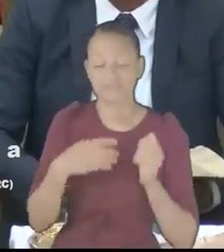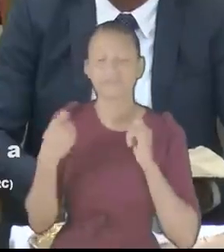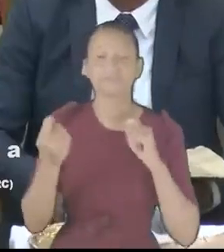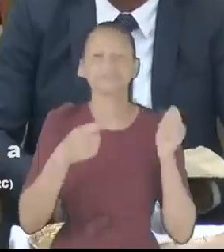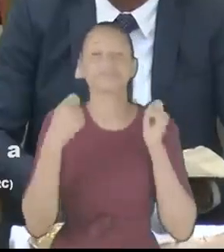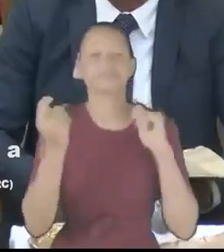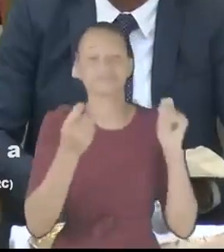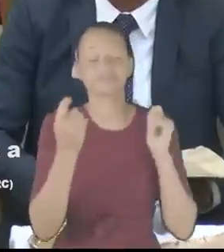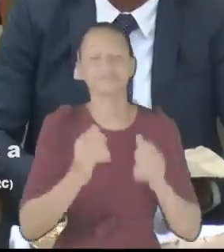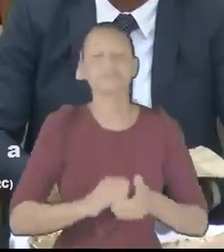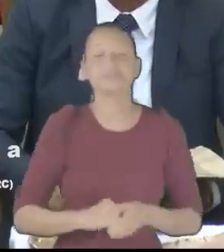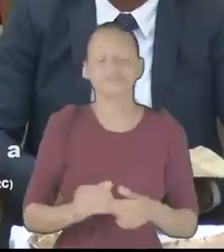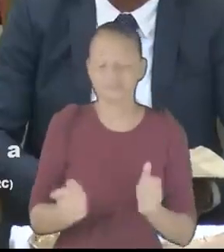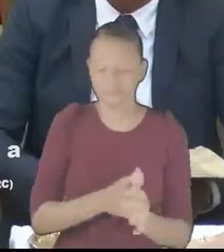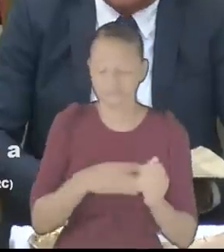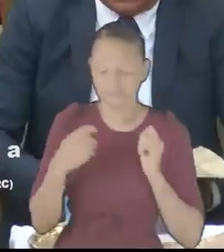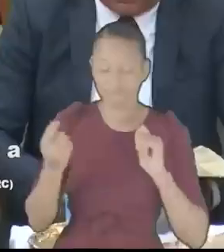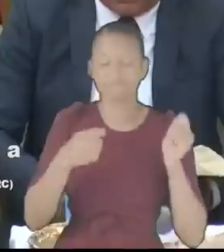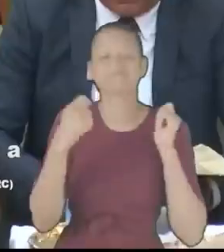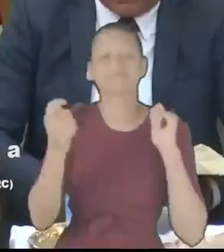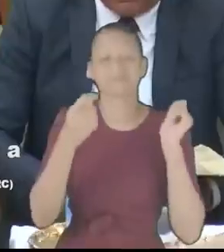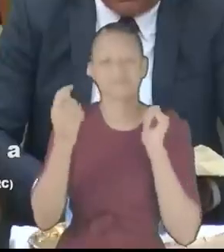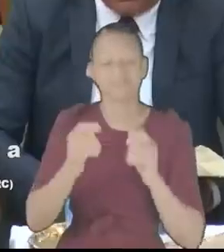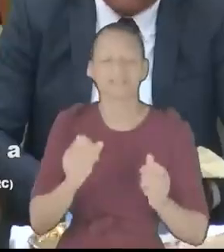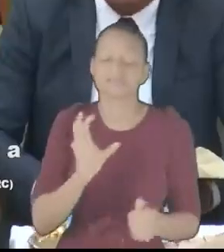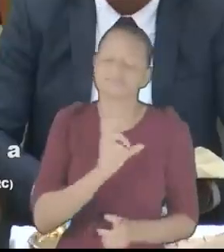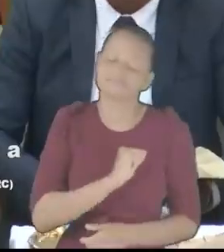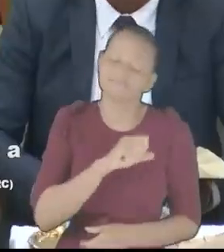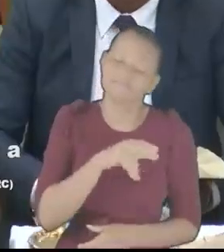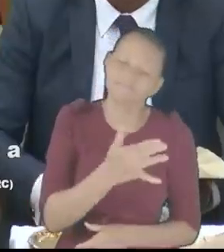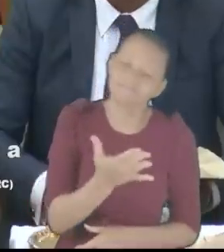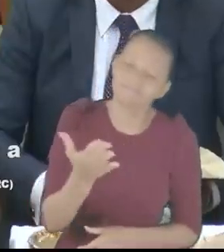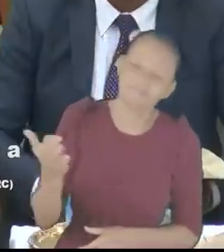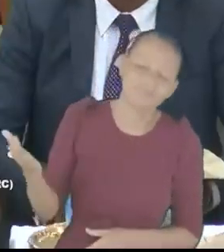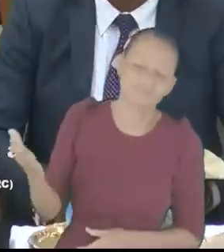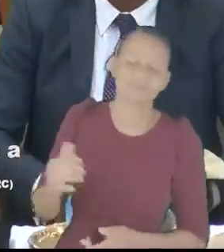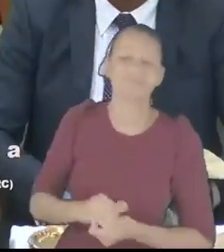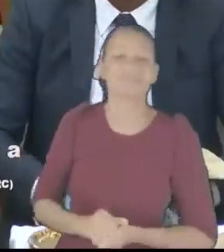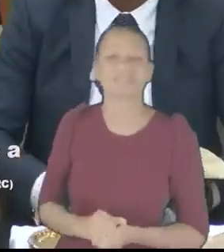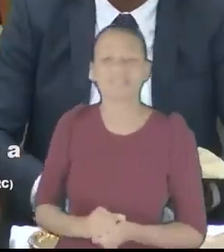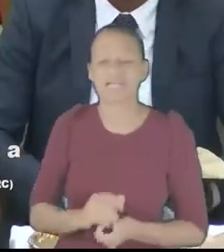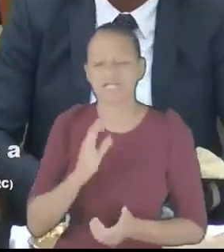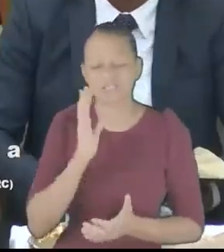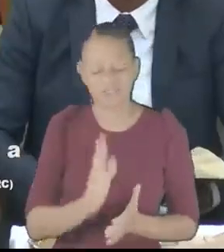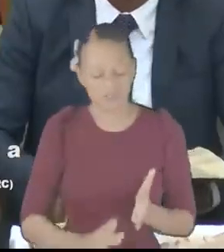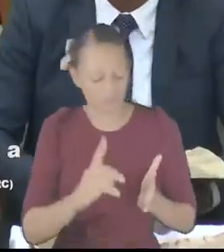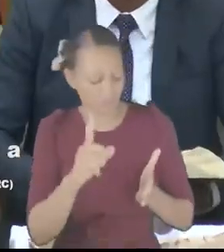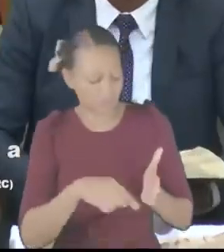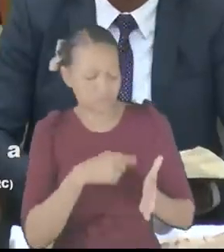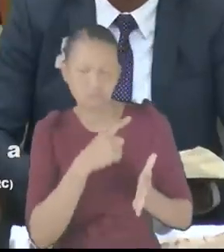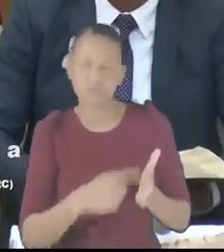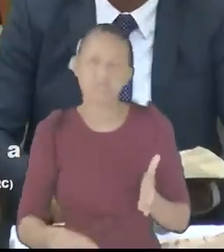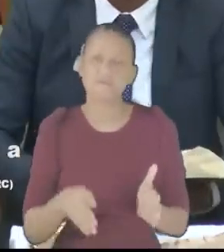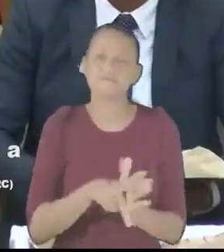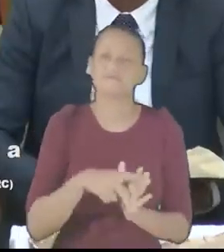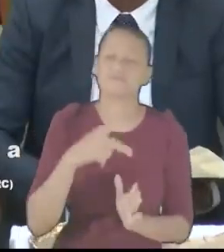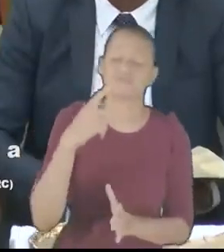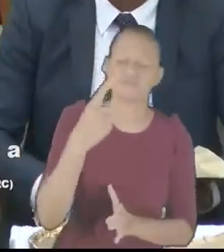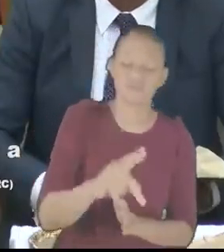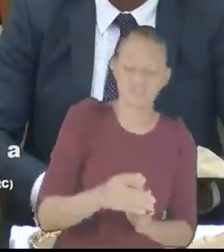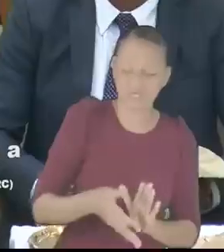Aleluia, aleluia, irmãos amados. A tua dívida foi riscada, a tua dívida